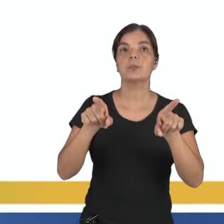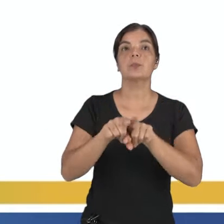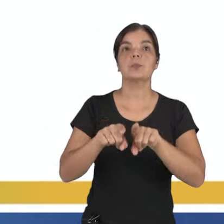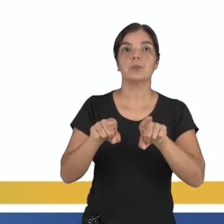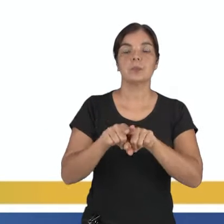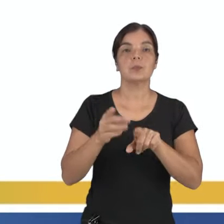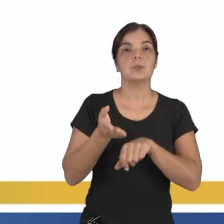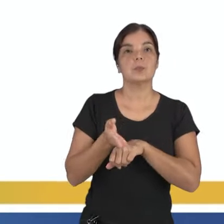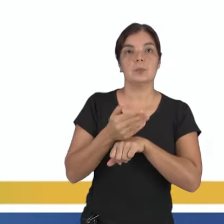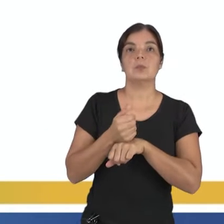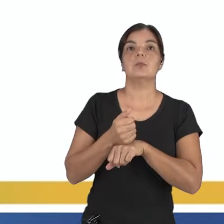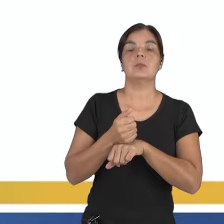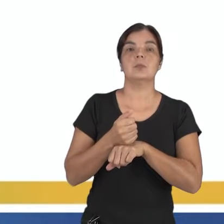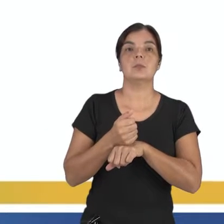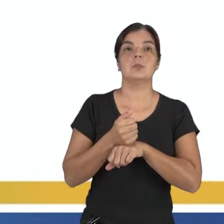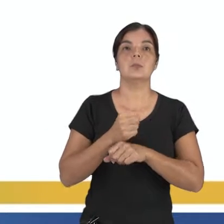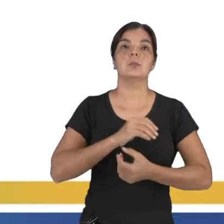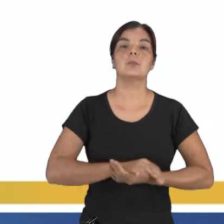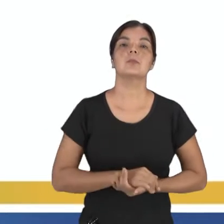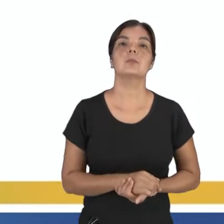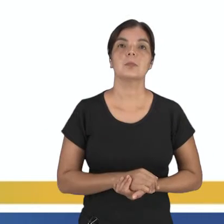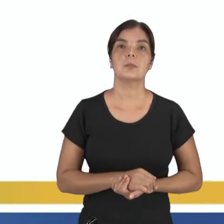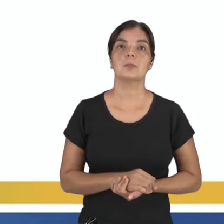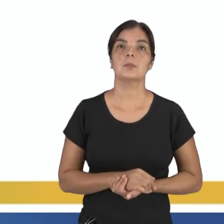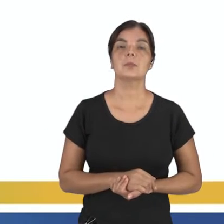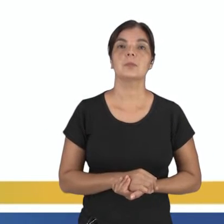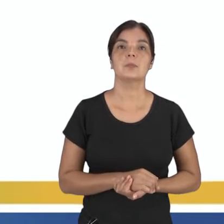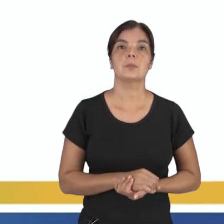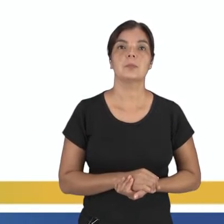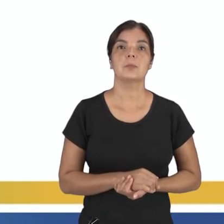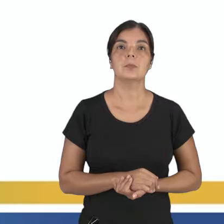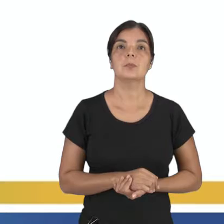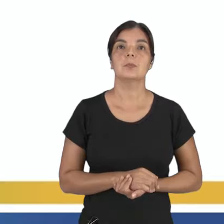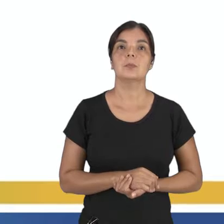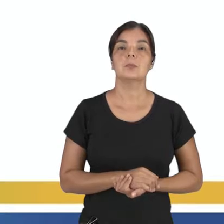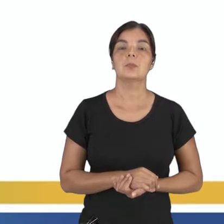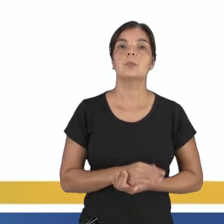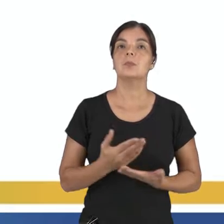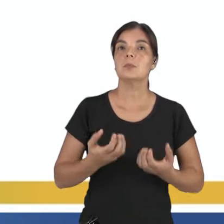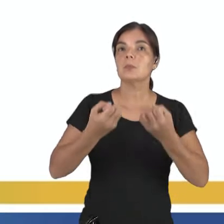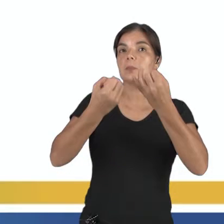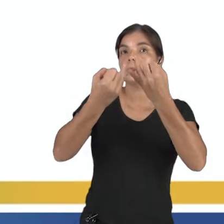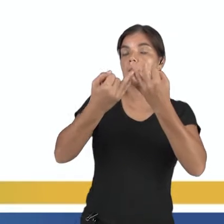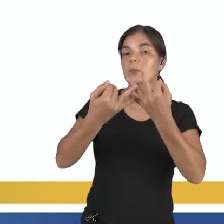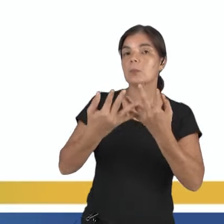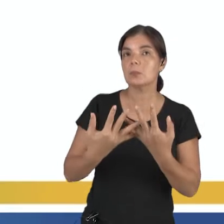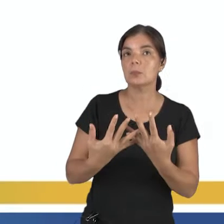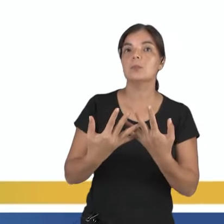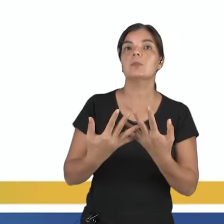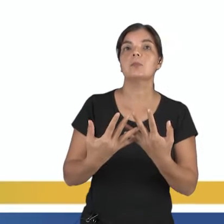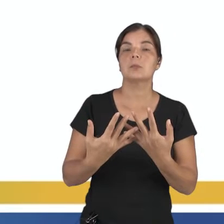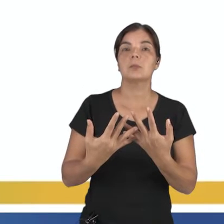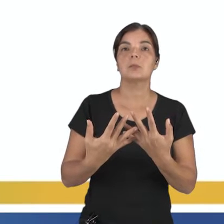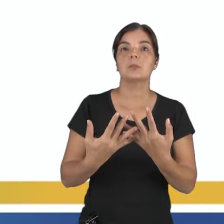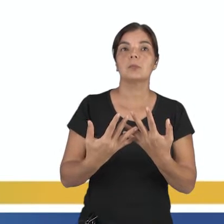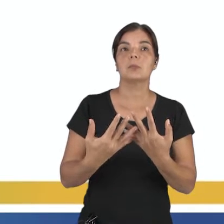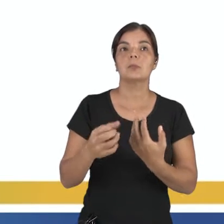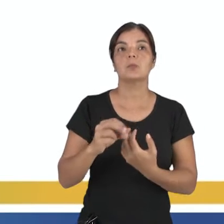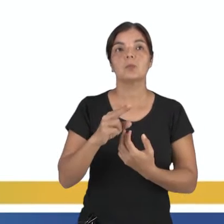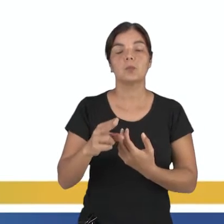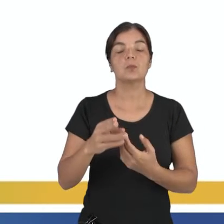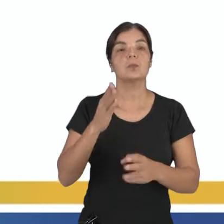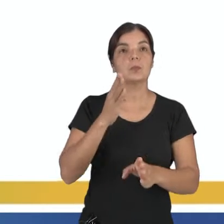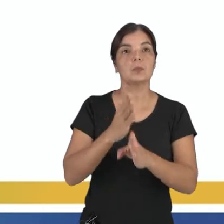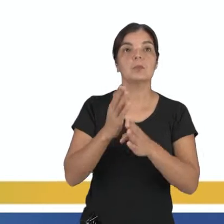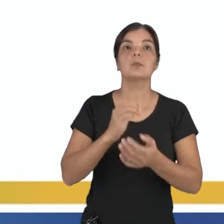outras proposições que antecedem e são sua